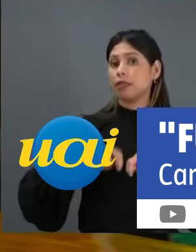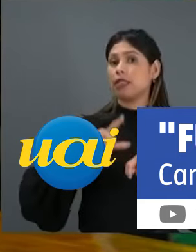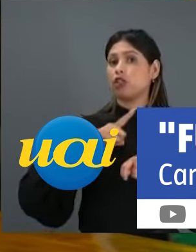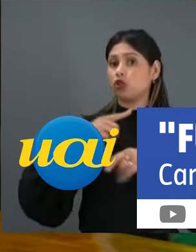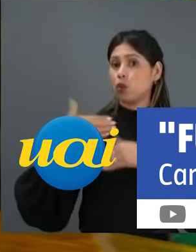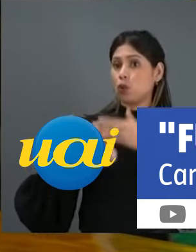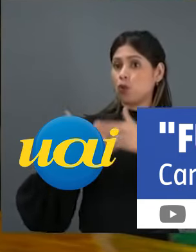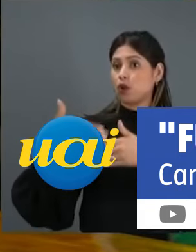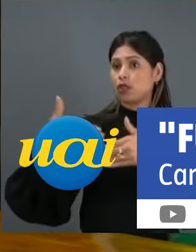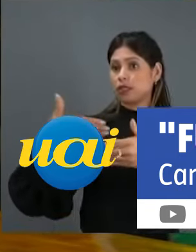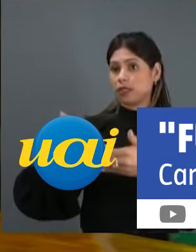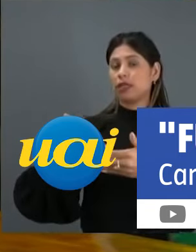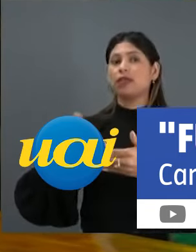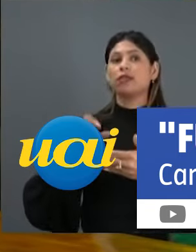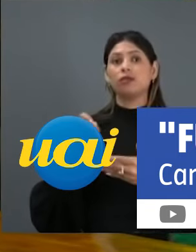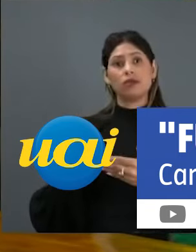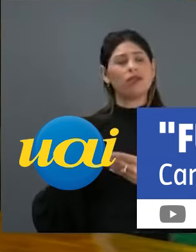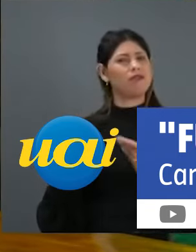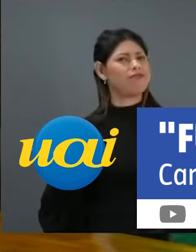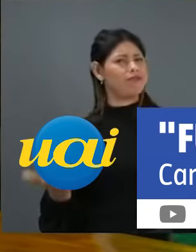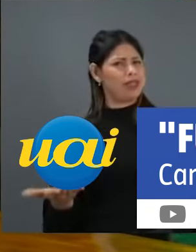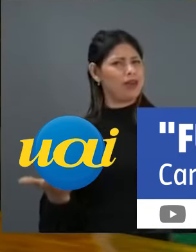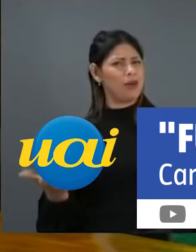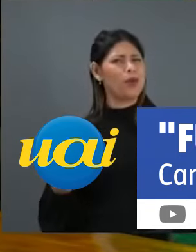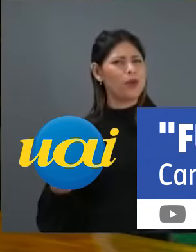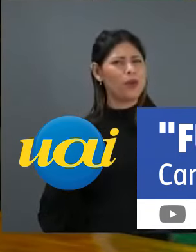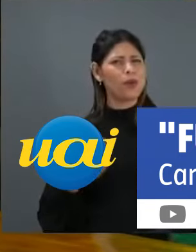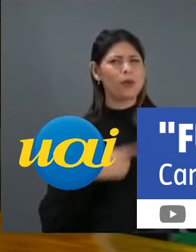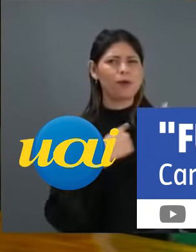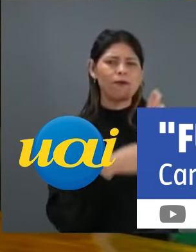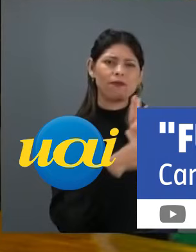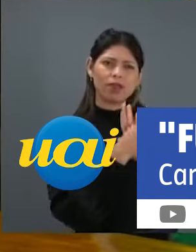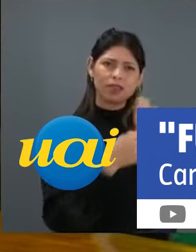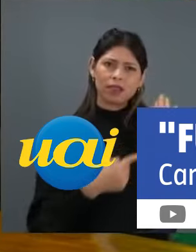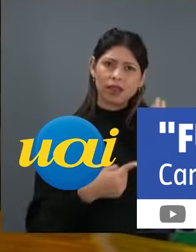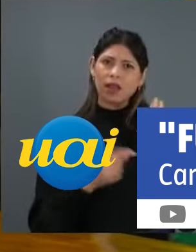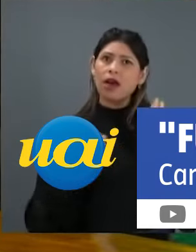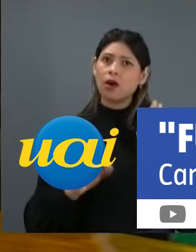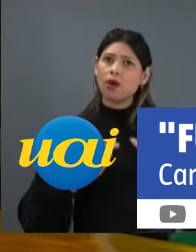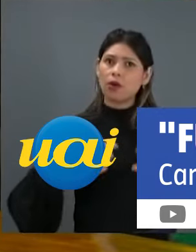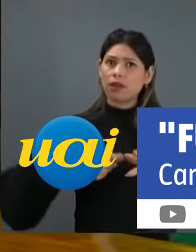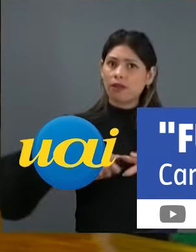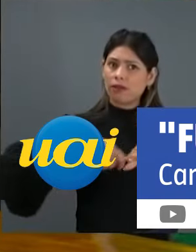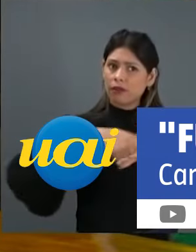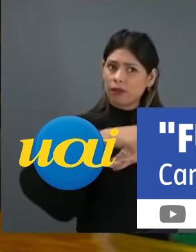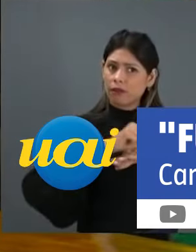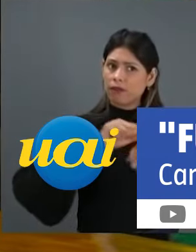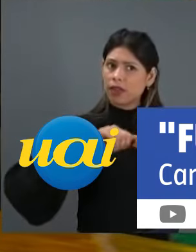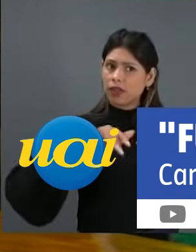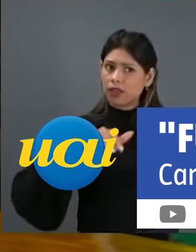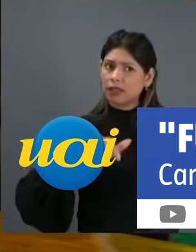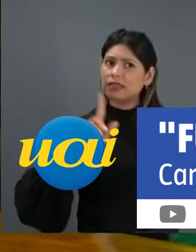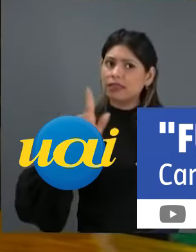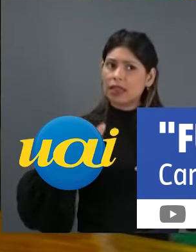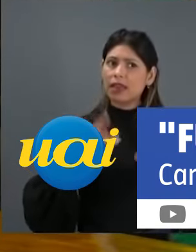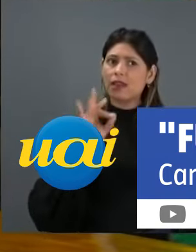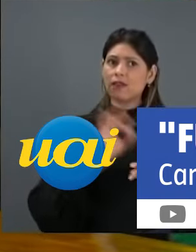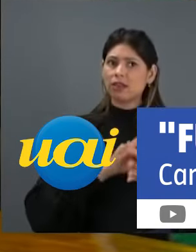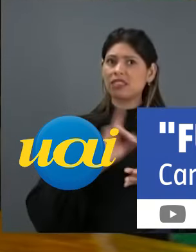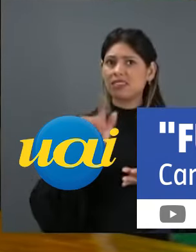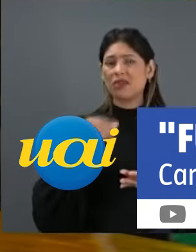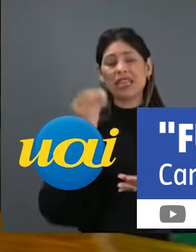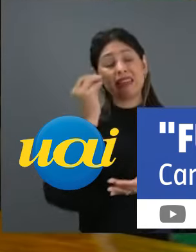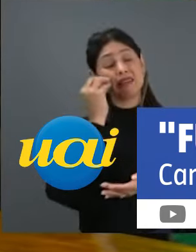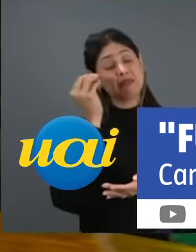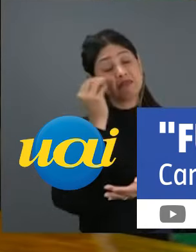processo eleitoral. Ora, vetar as fake news, essa é exatamente a coisa que ele